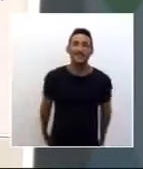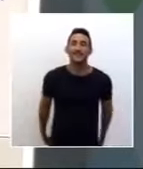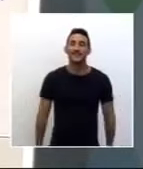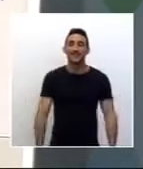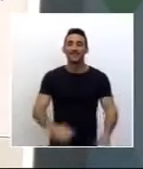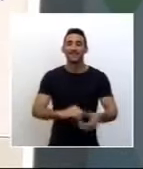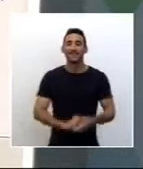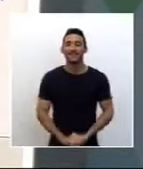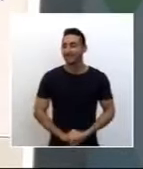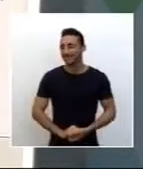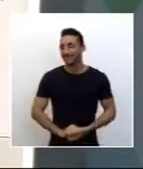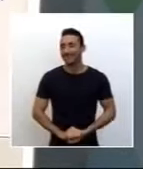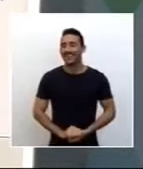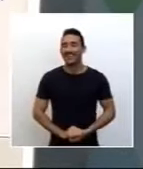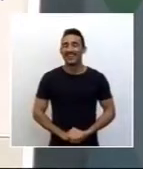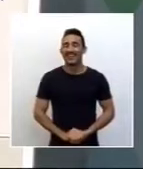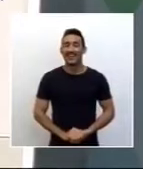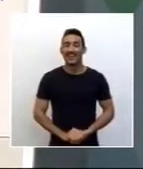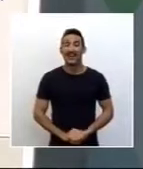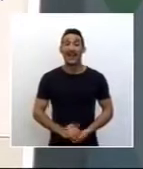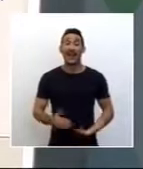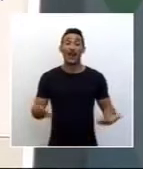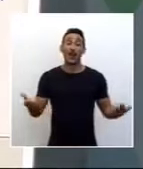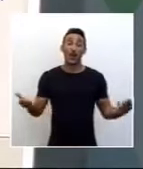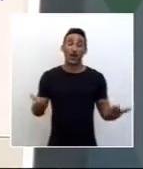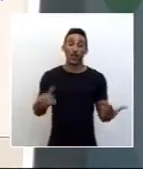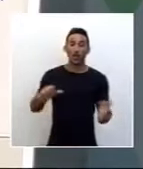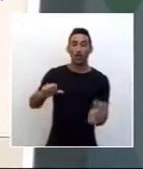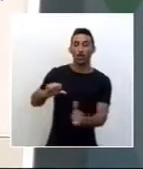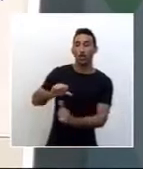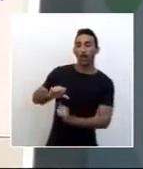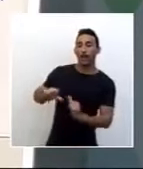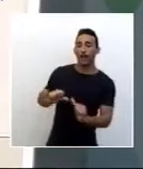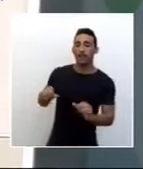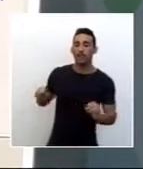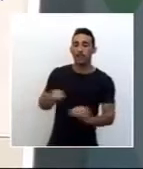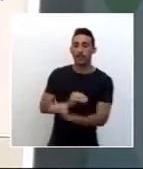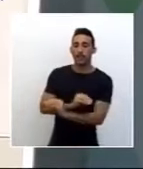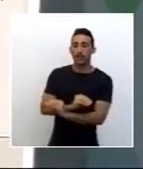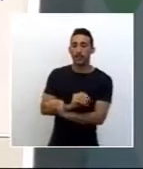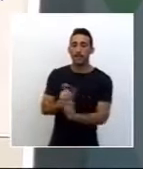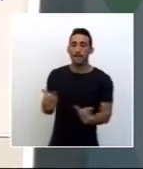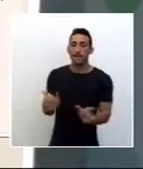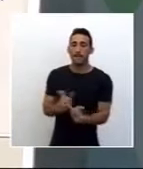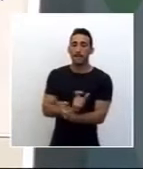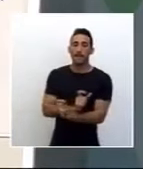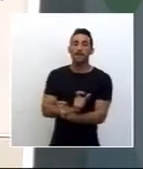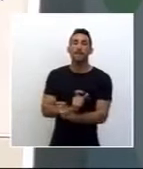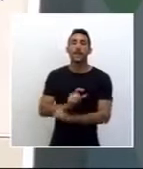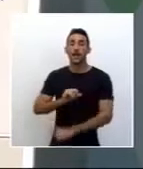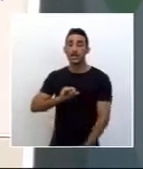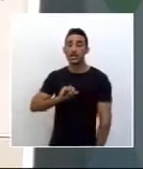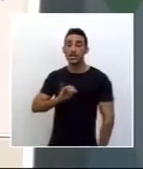vou cor vou colocar isso aqui vou trocar puritita is from